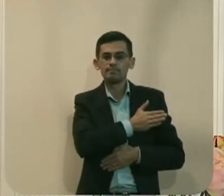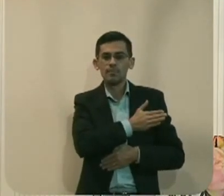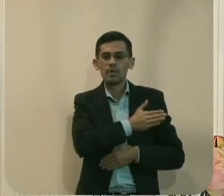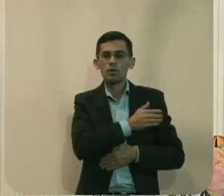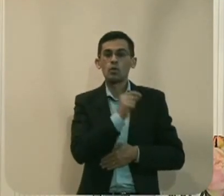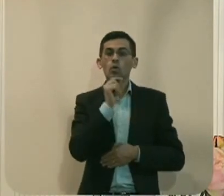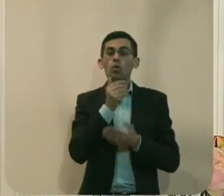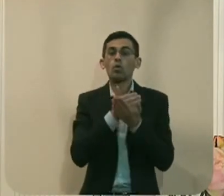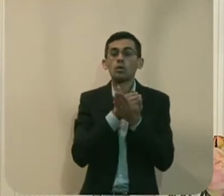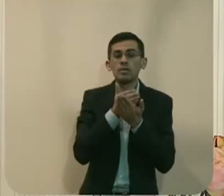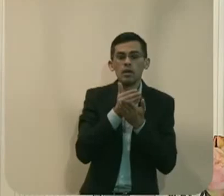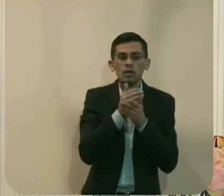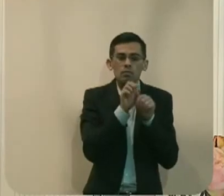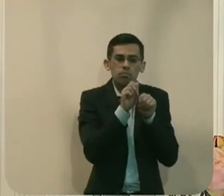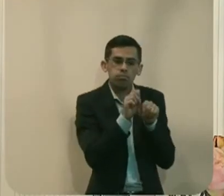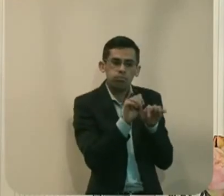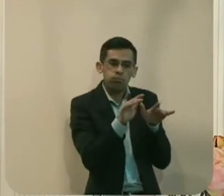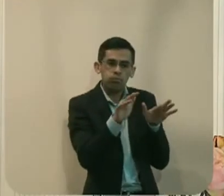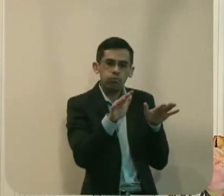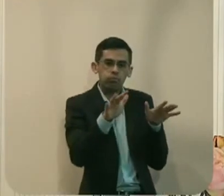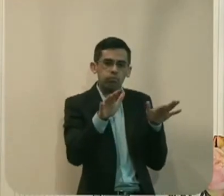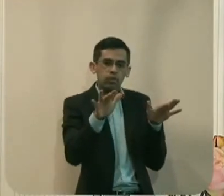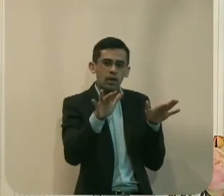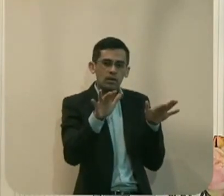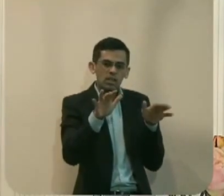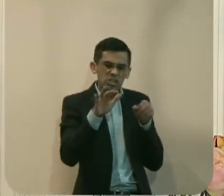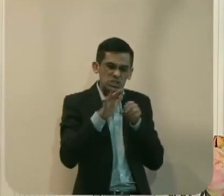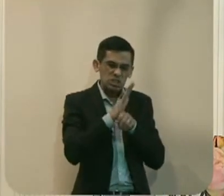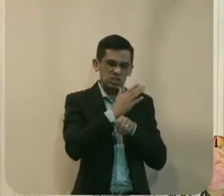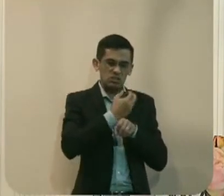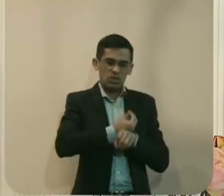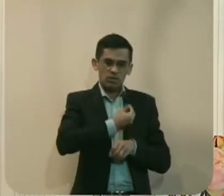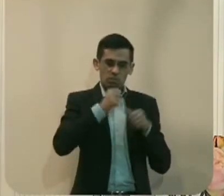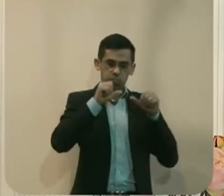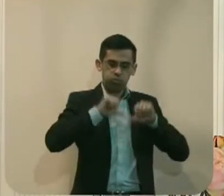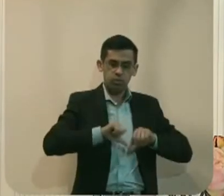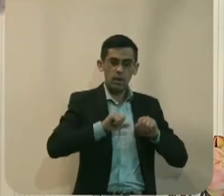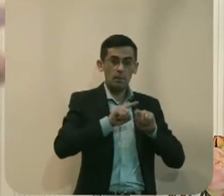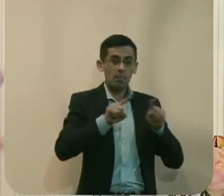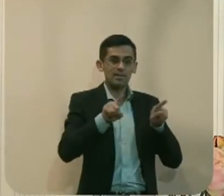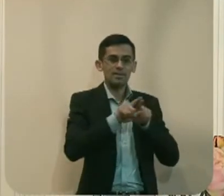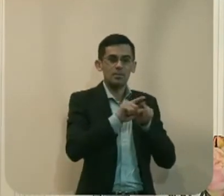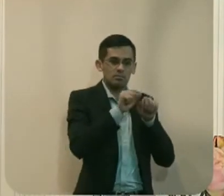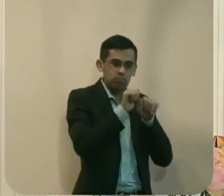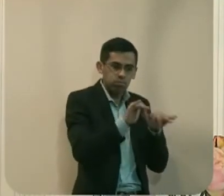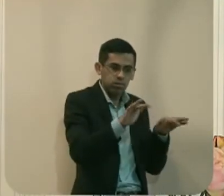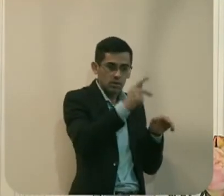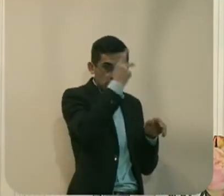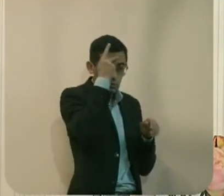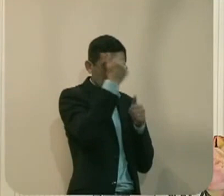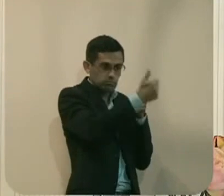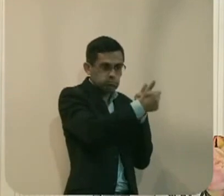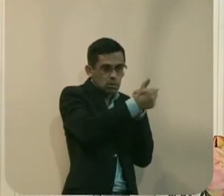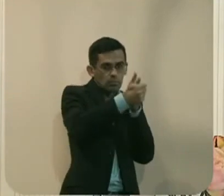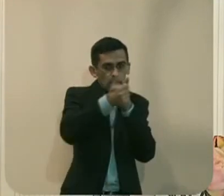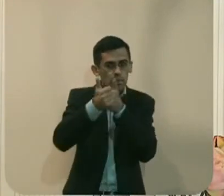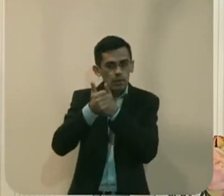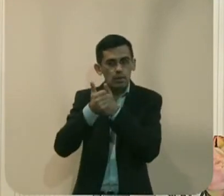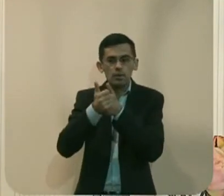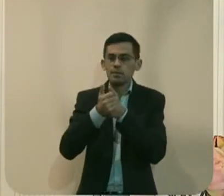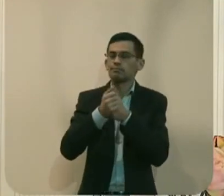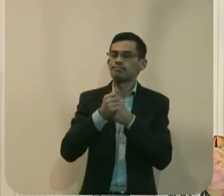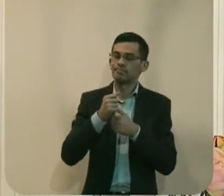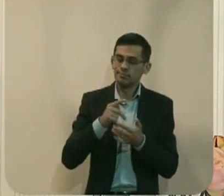está contaminando não só você, mas todas as pessoas à sua volta, então pode